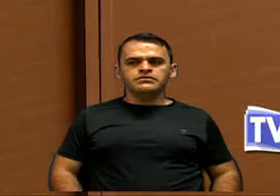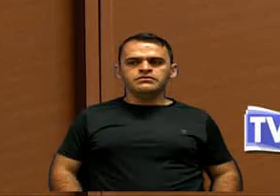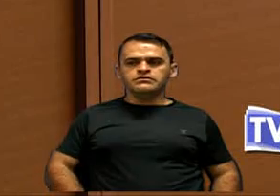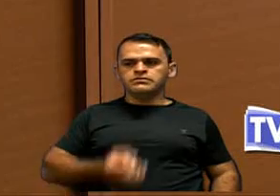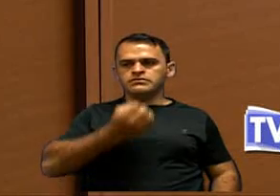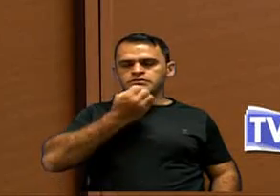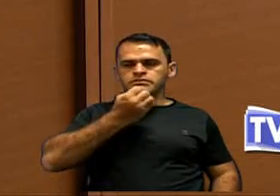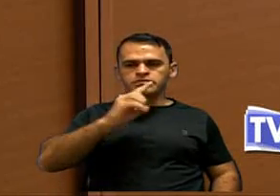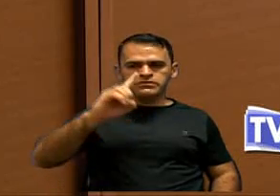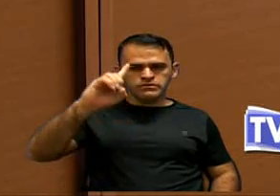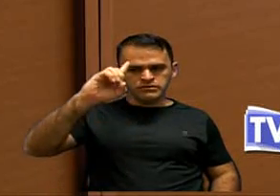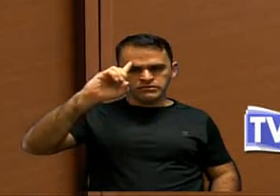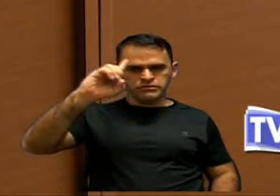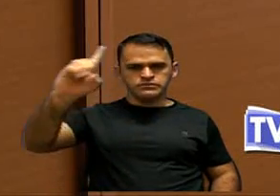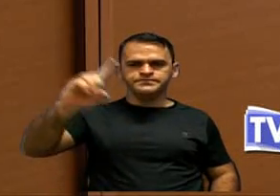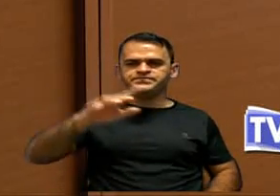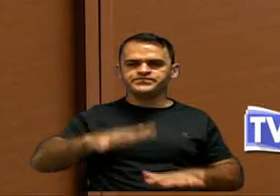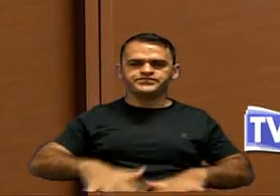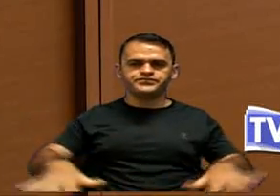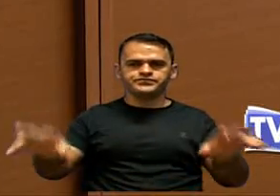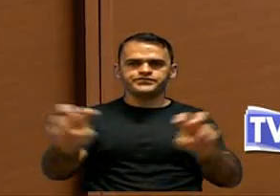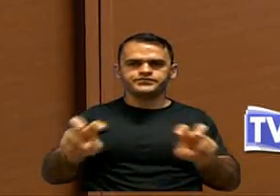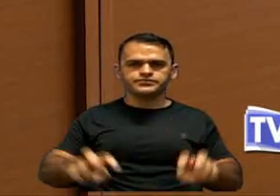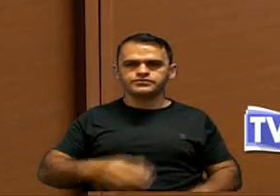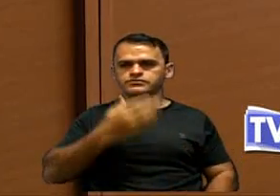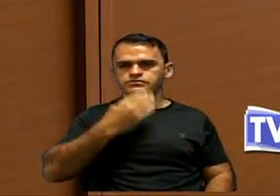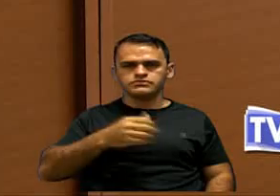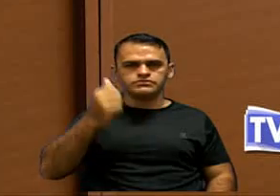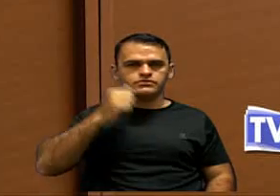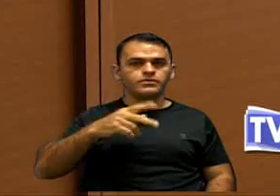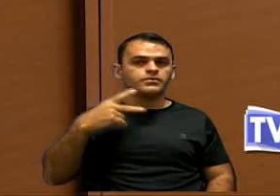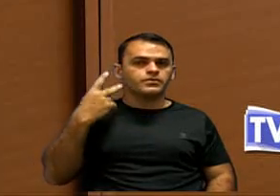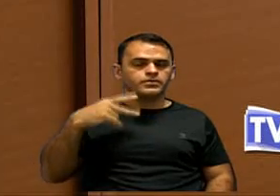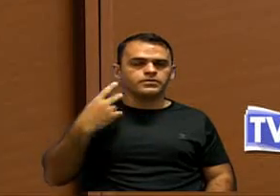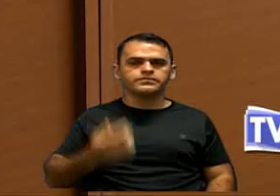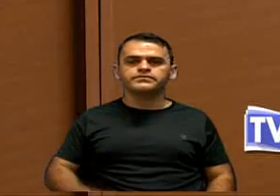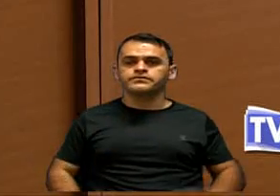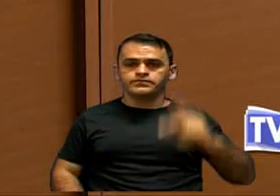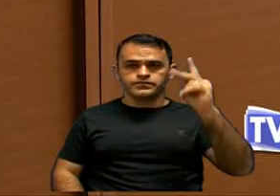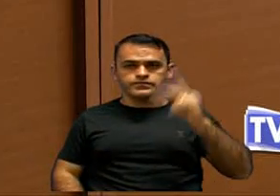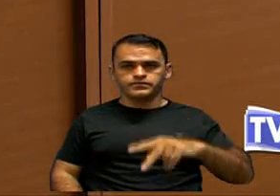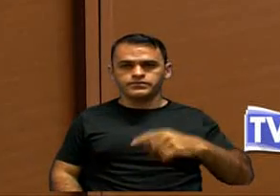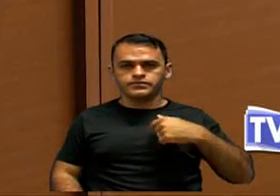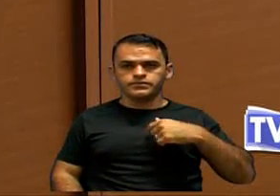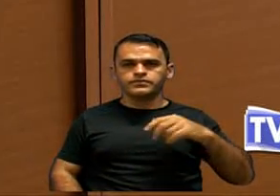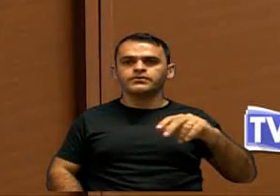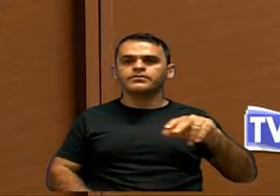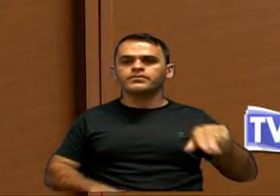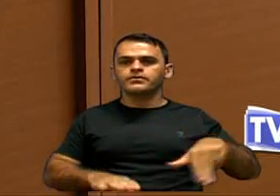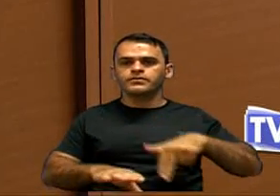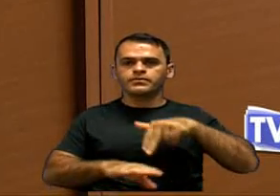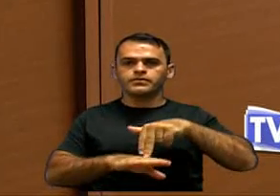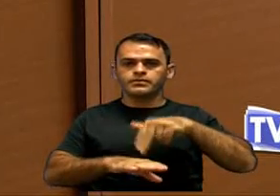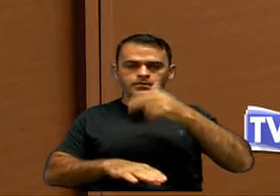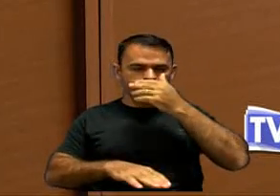Bom dia a todos aqui no plenário da Câmara Municipal, bom dia vereadores e vereadoras novamente. Senhor presidente, vou ocupar a tribuna.